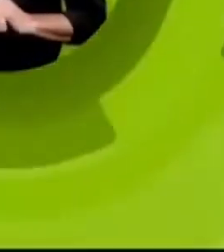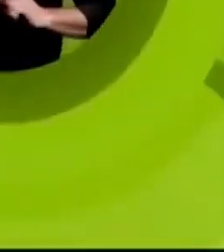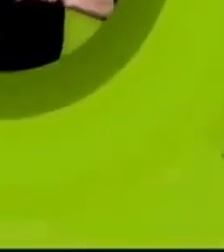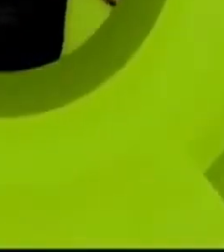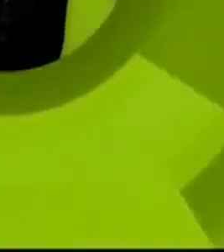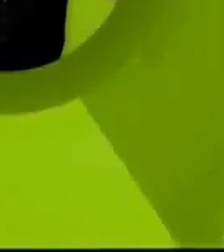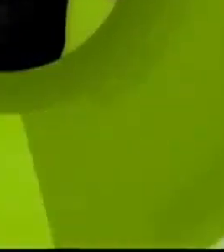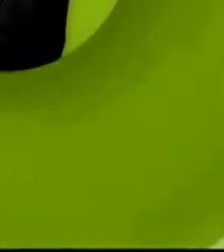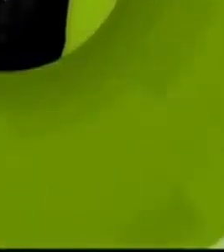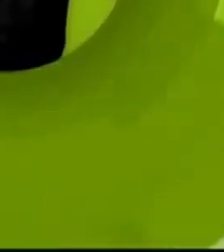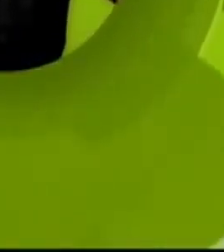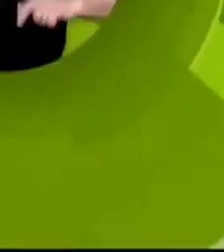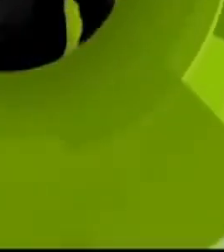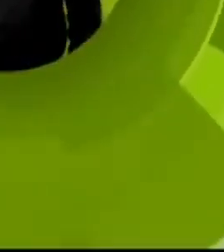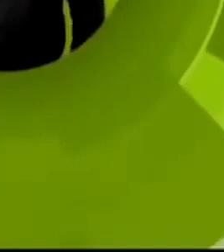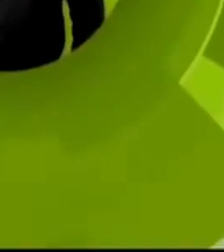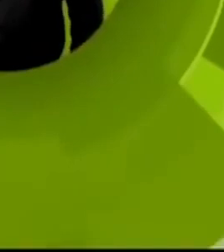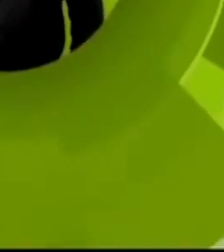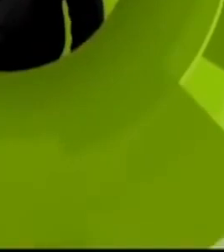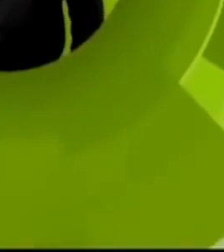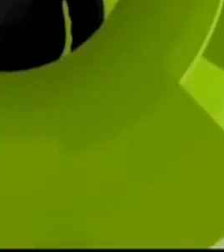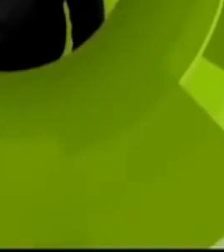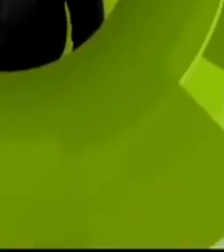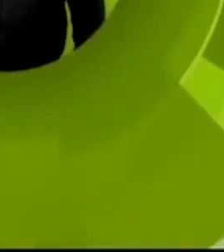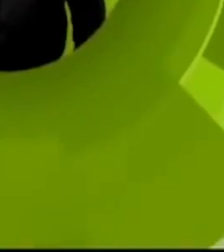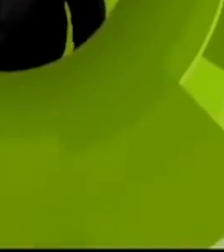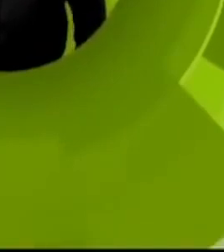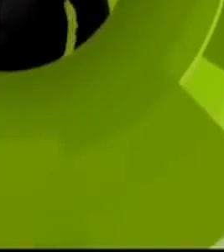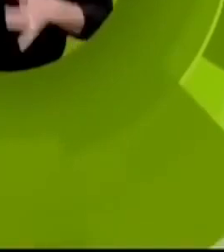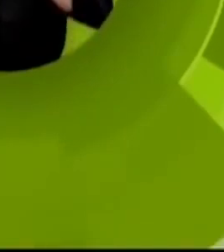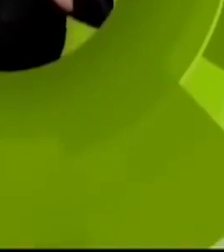o programa a seguir é livre para todos os